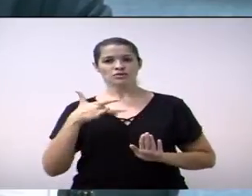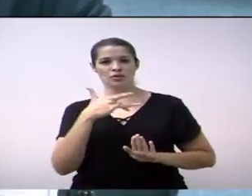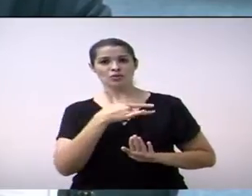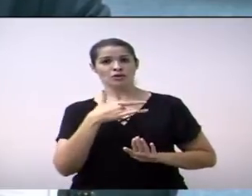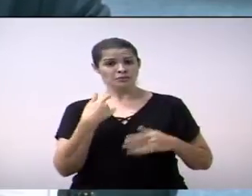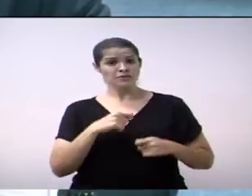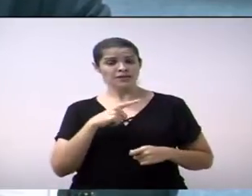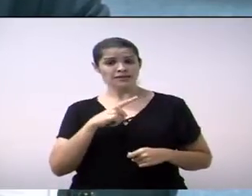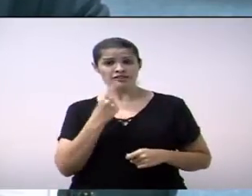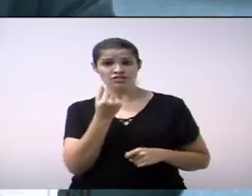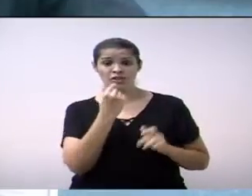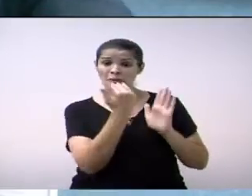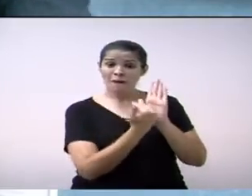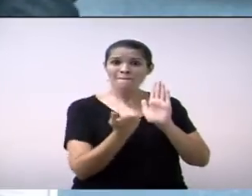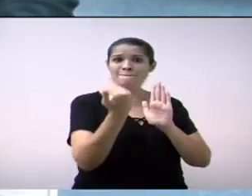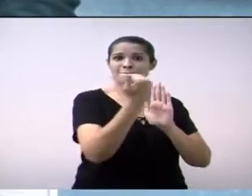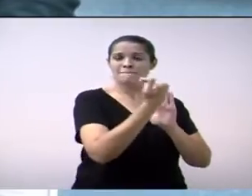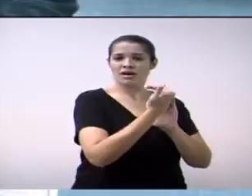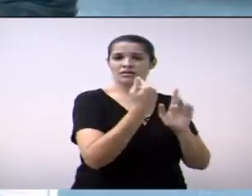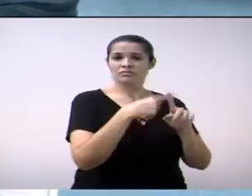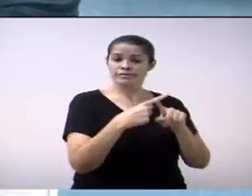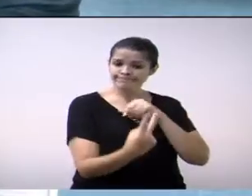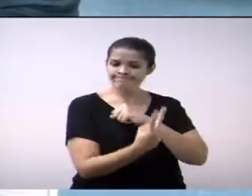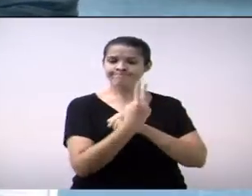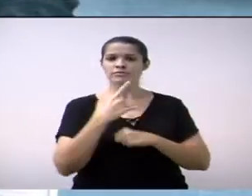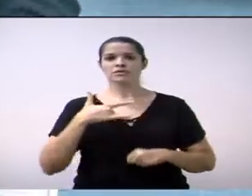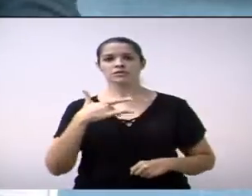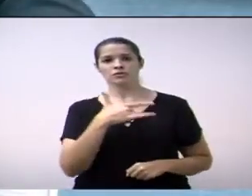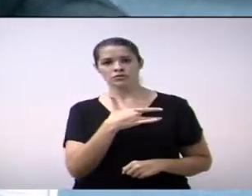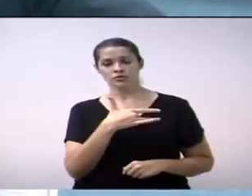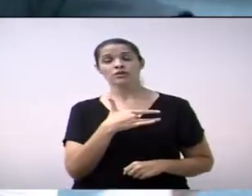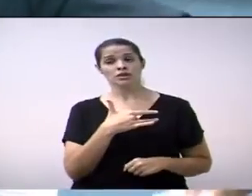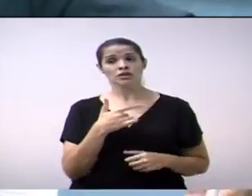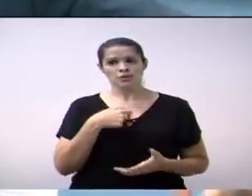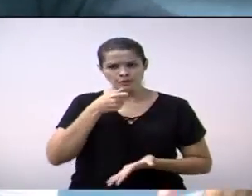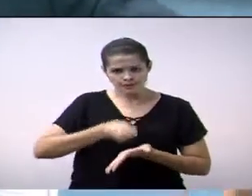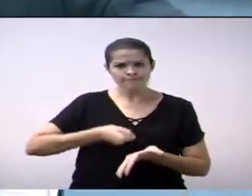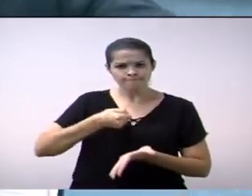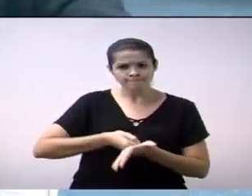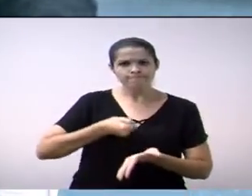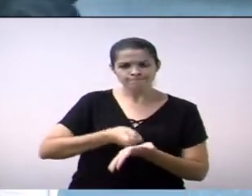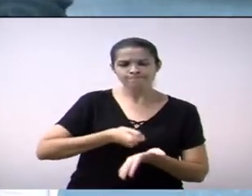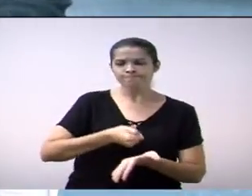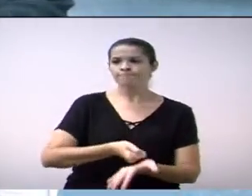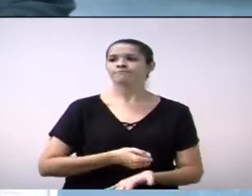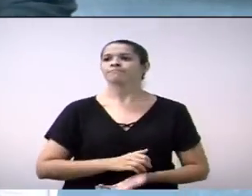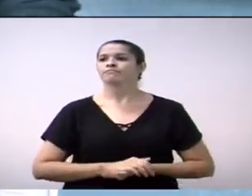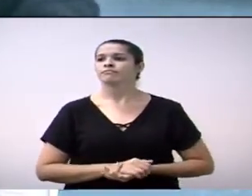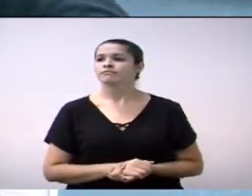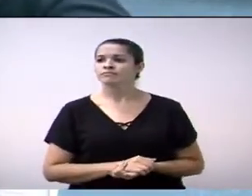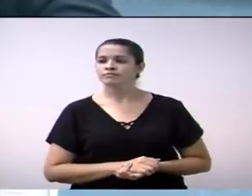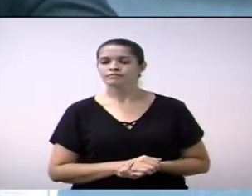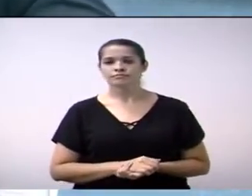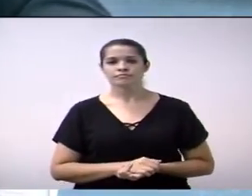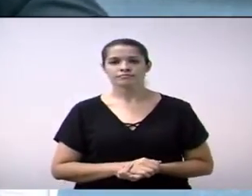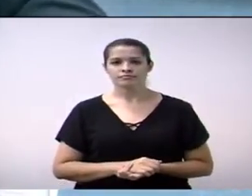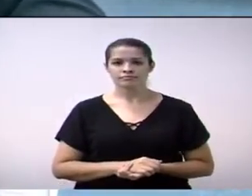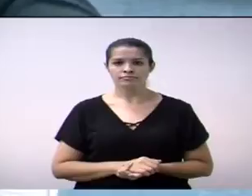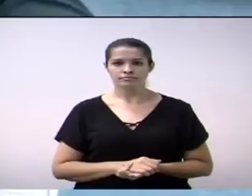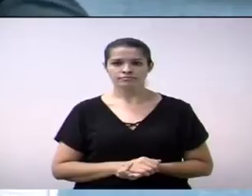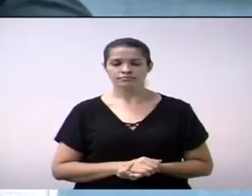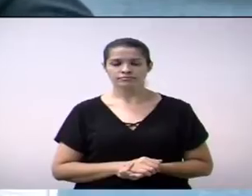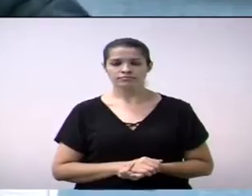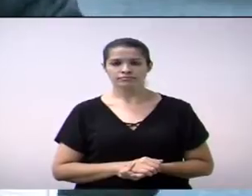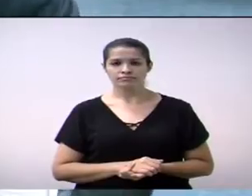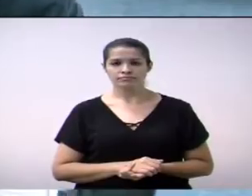esse vereador dando continuidade nas cobranças da mesma forma que fez na gestão passada. E